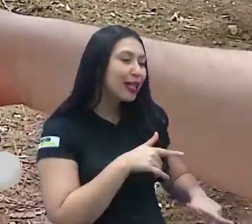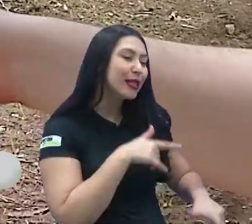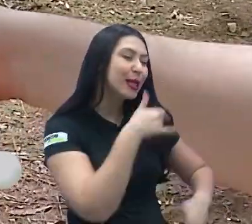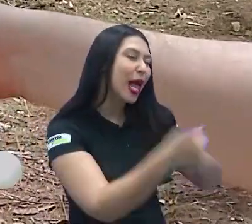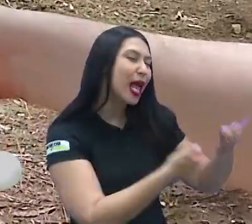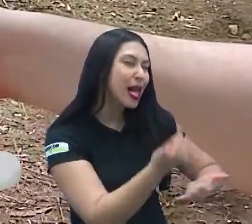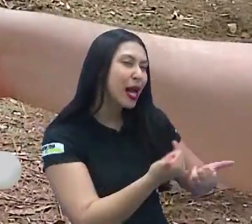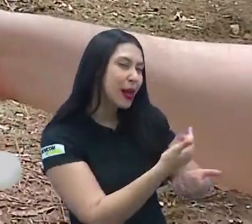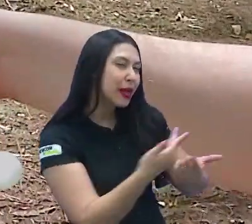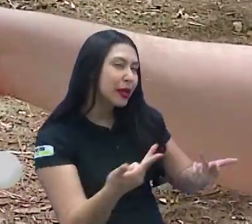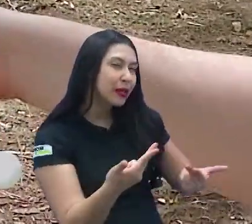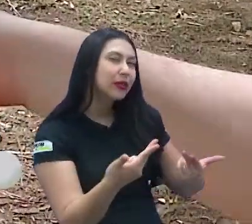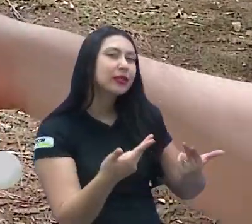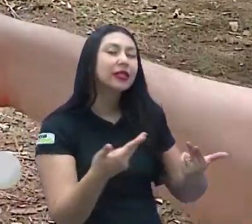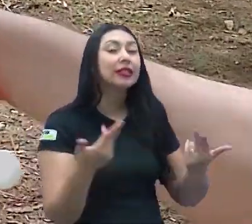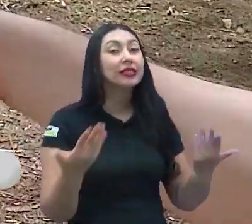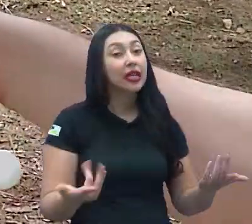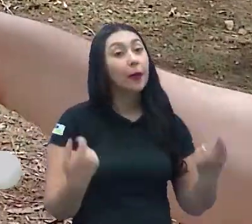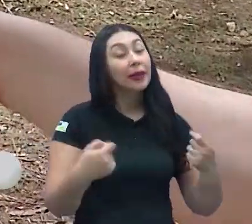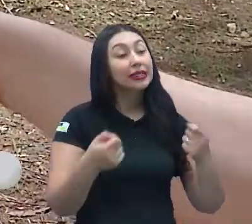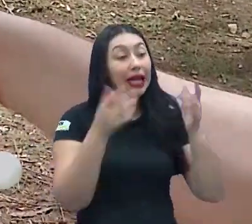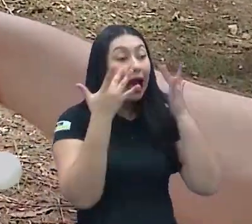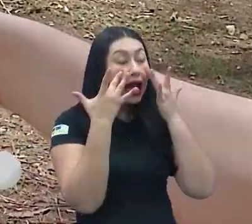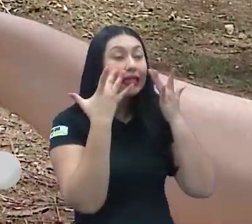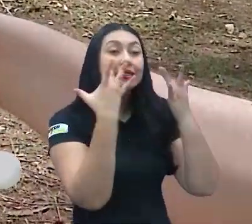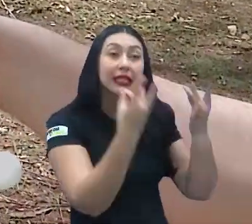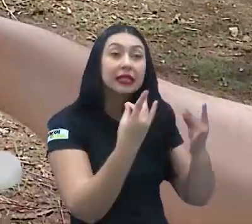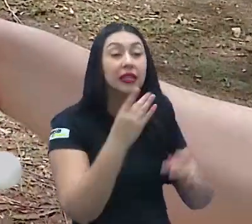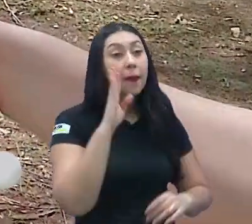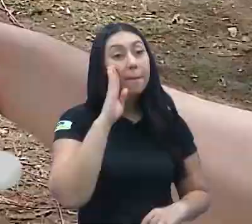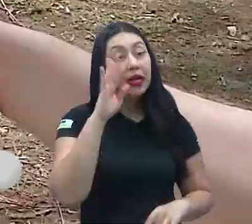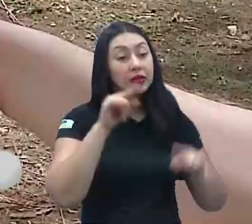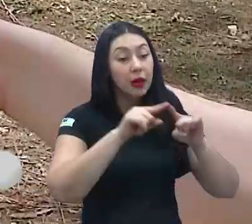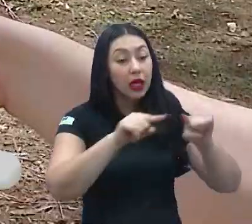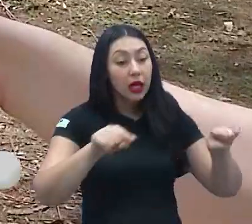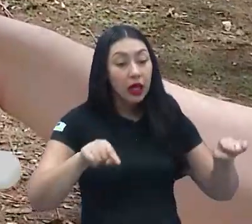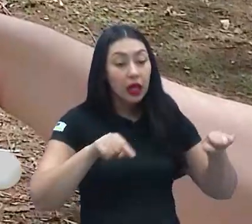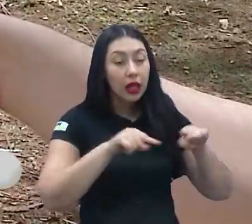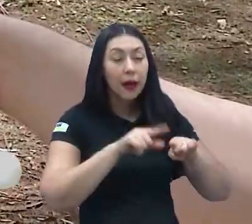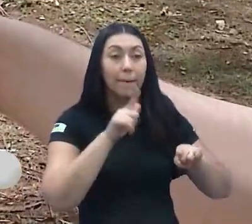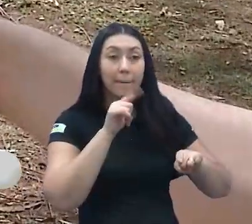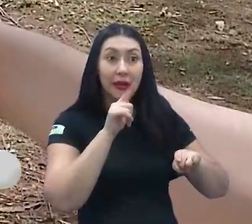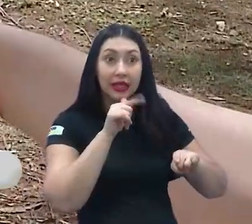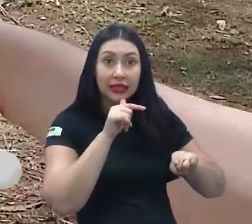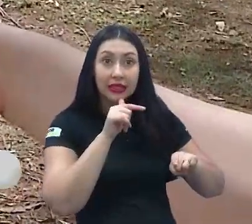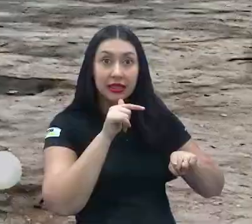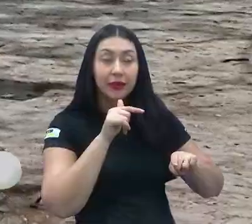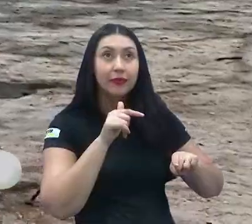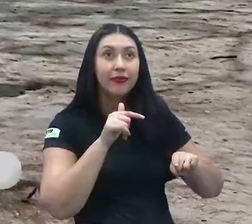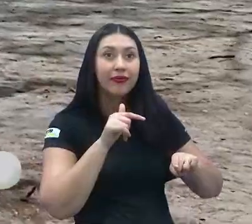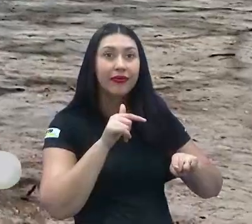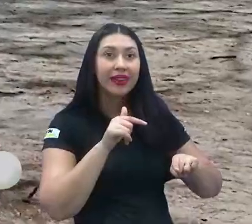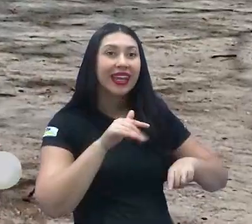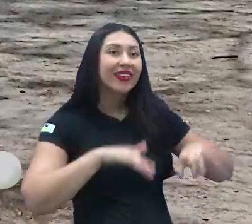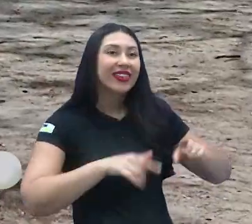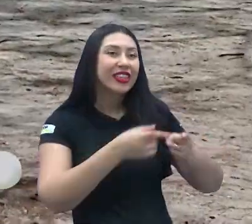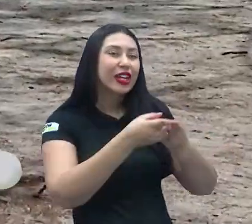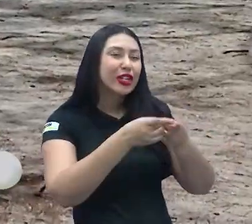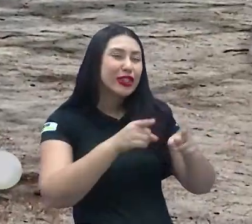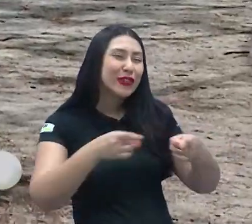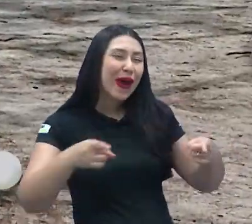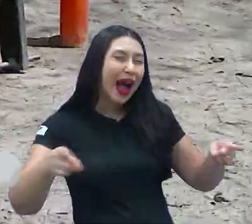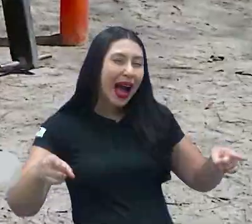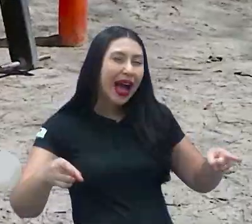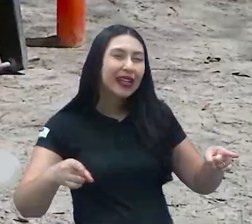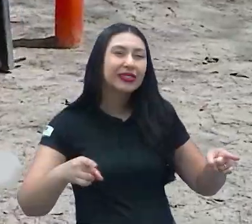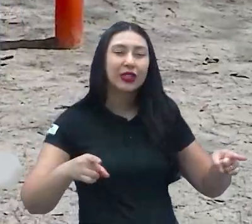Os cuidados que eu tenho, atenção mesmo. Principalmente em piscina, a minha preocupação é quando tem churrasco, várias pessoas